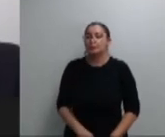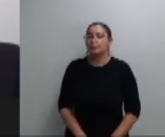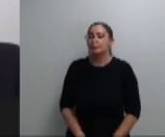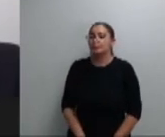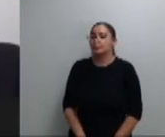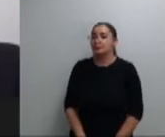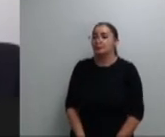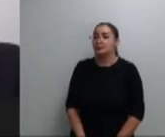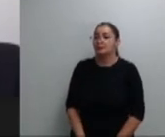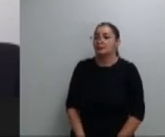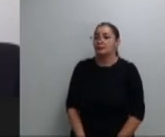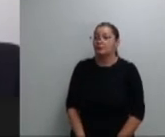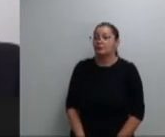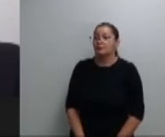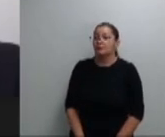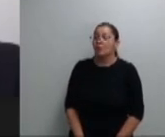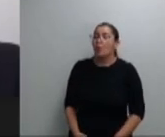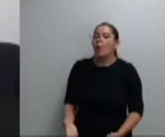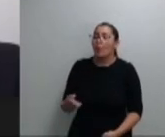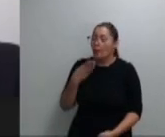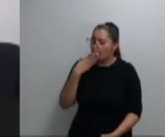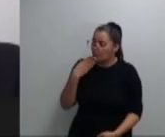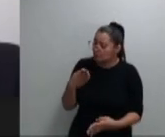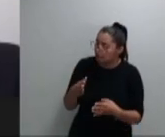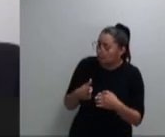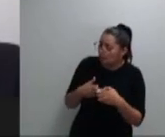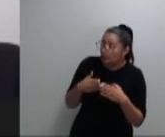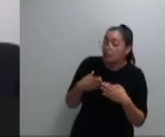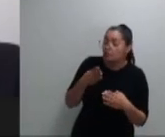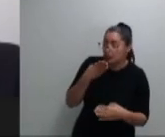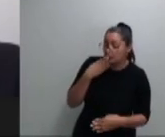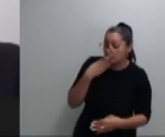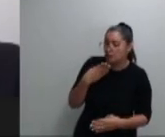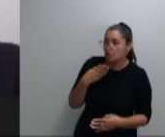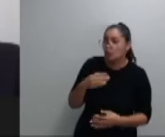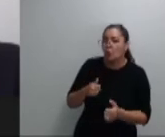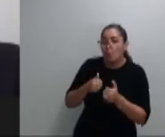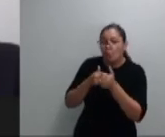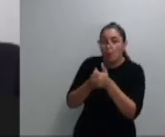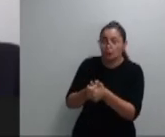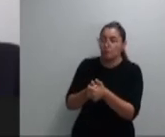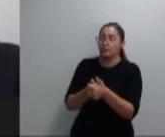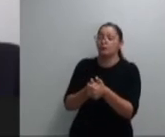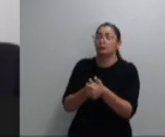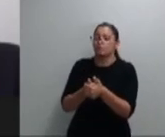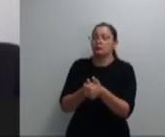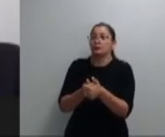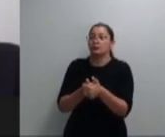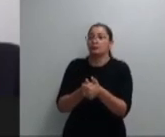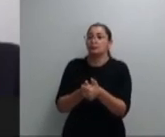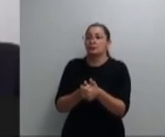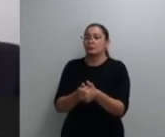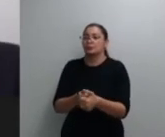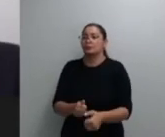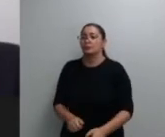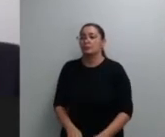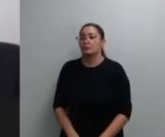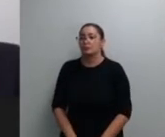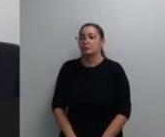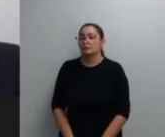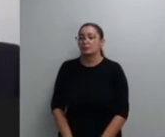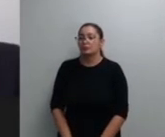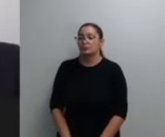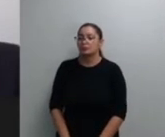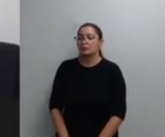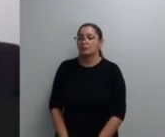modo portanto pedindo vênia ao ministro napoleão acompanho o relator no sentido do desprovimento dos